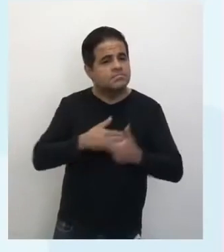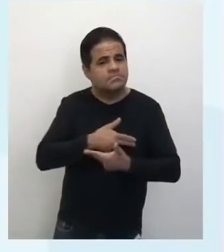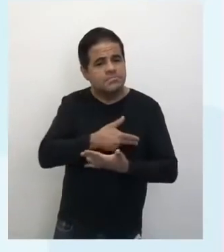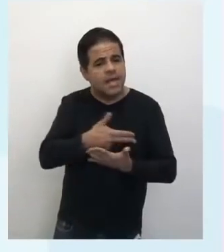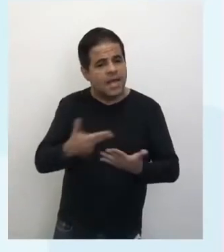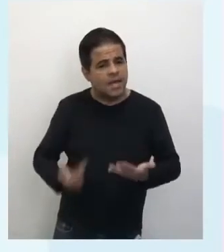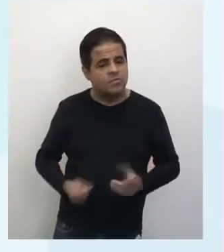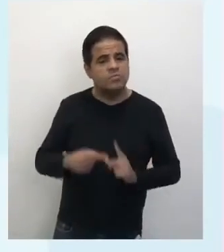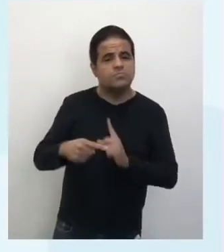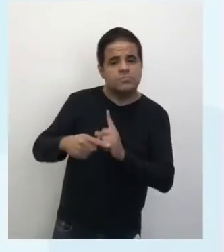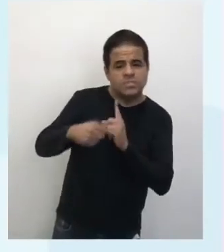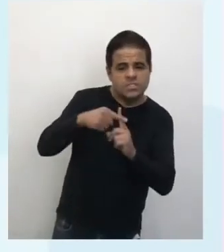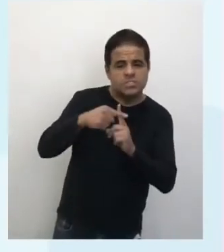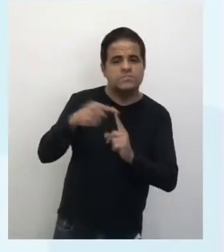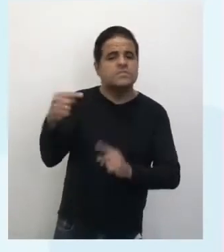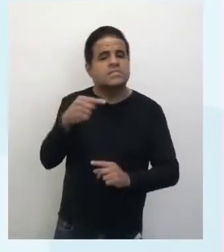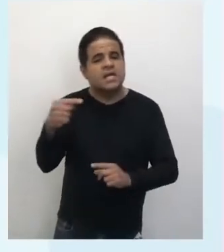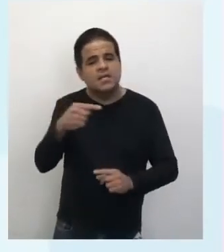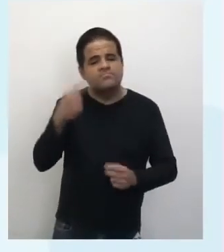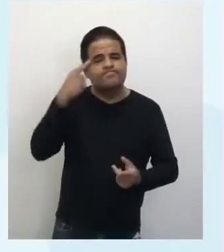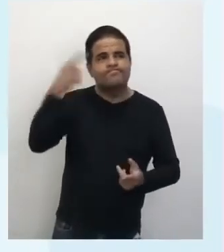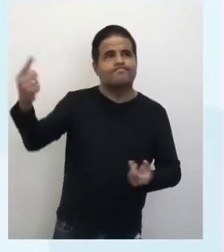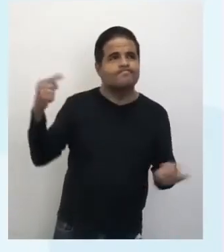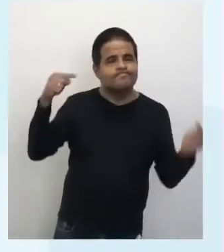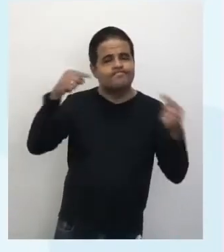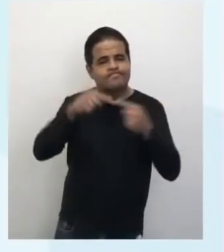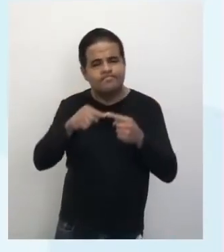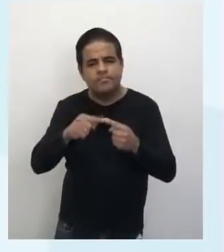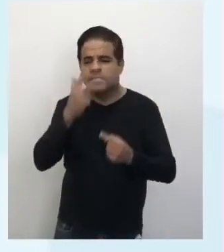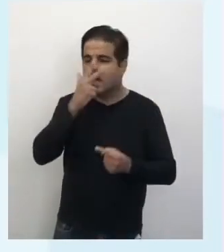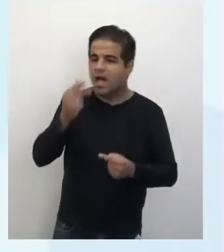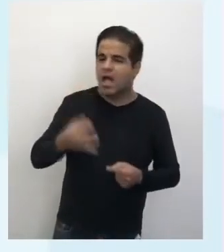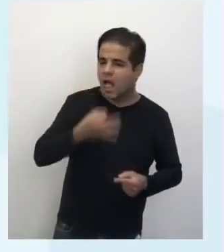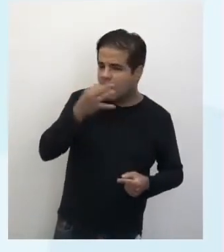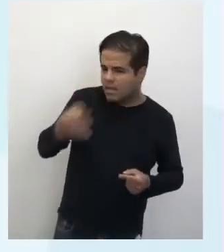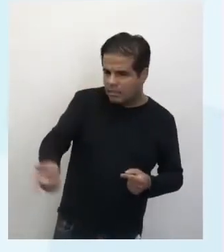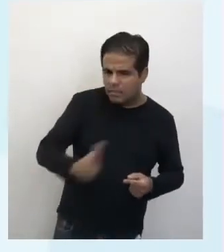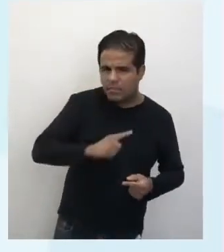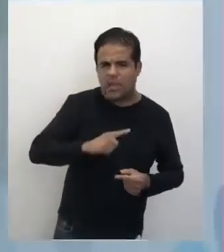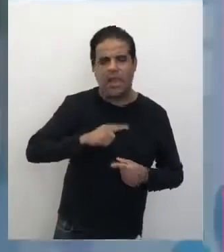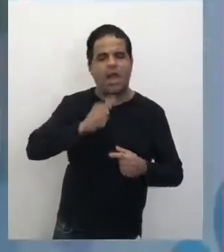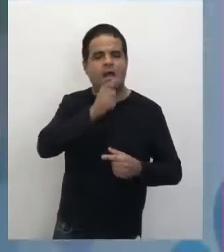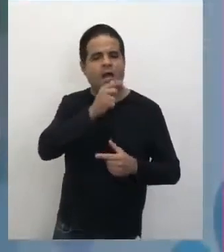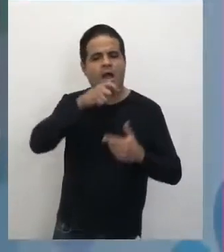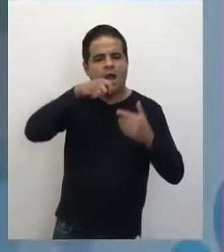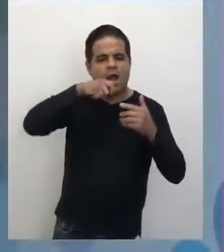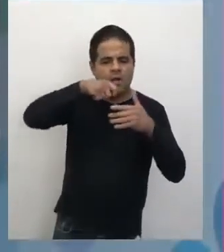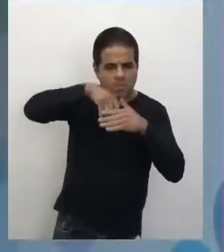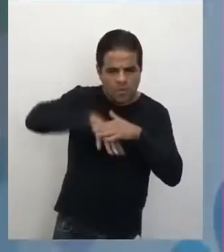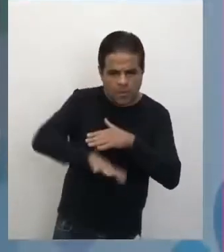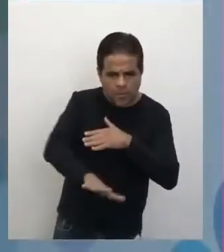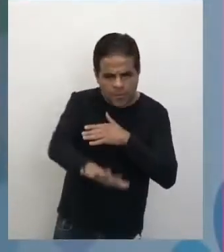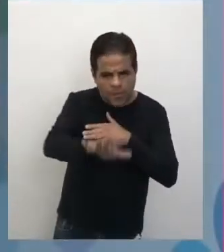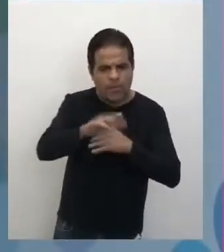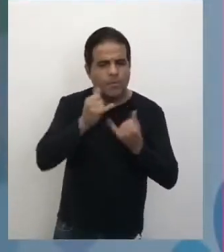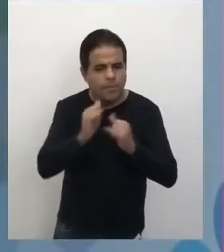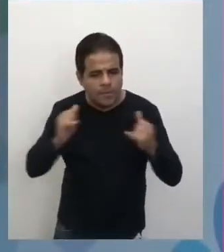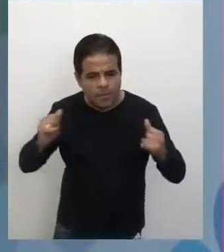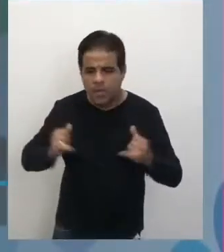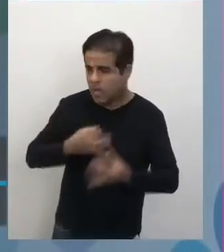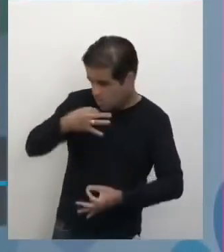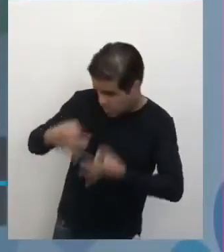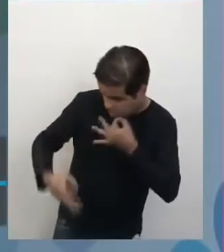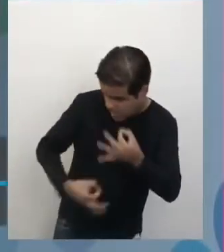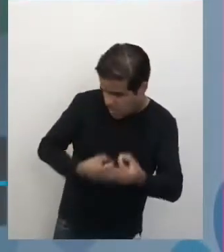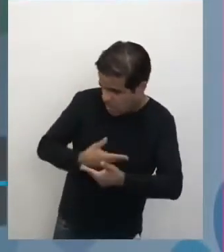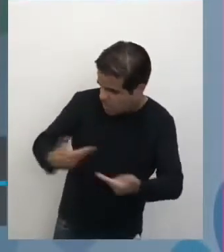e negativos você associa a uma hidrelétrica? Você quer comentar alguns, enquanto os nossos estudantes vão elencando aqui alguns